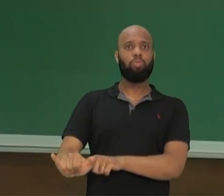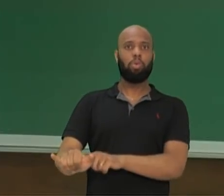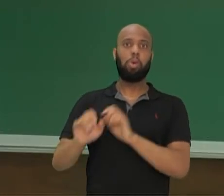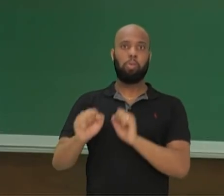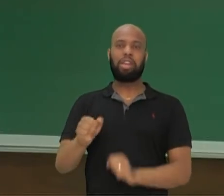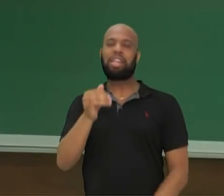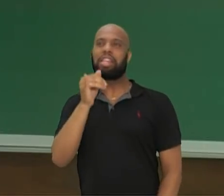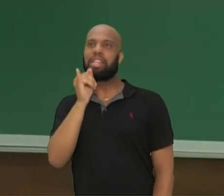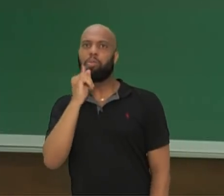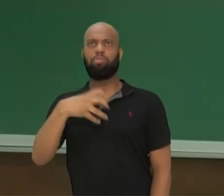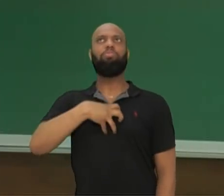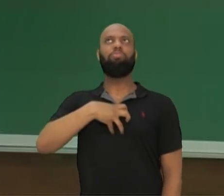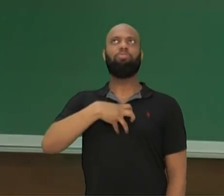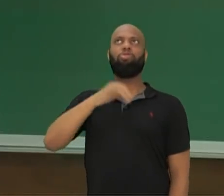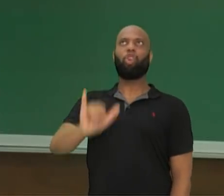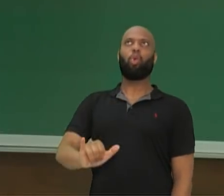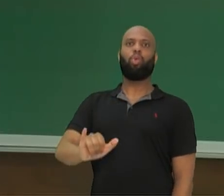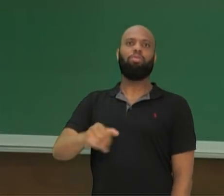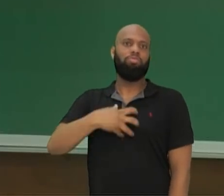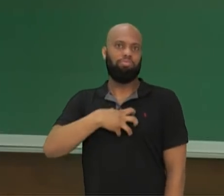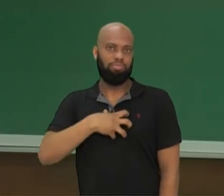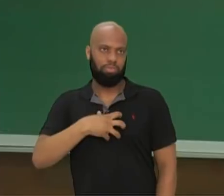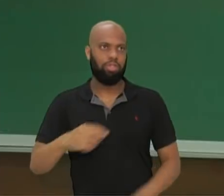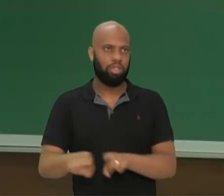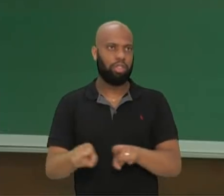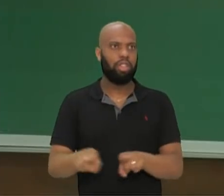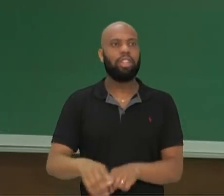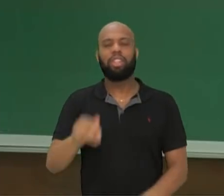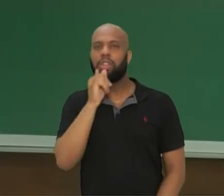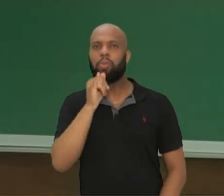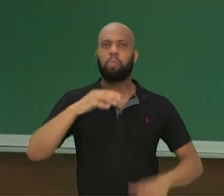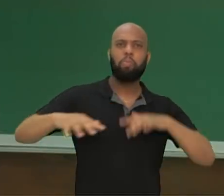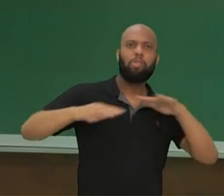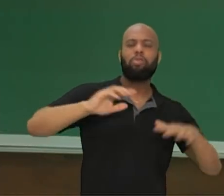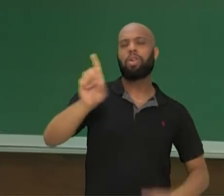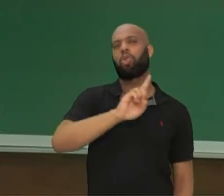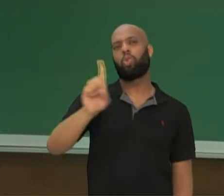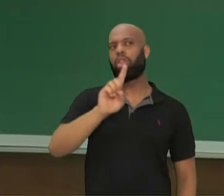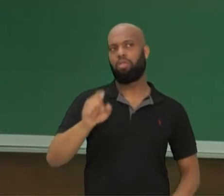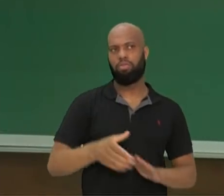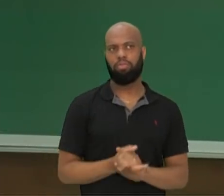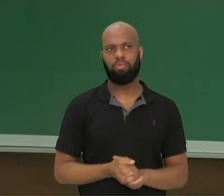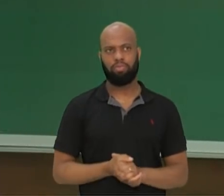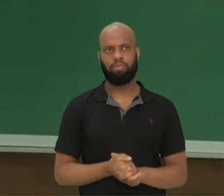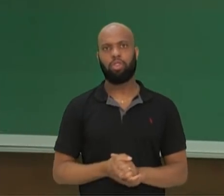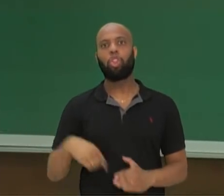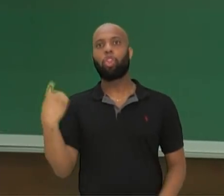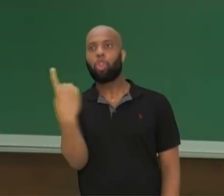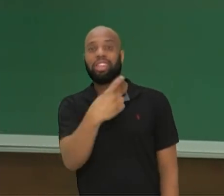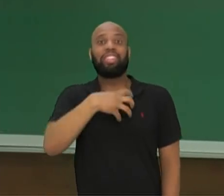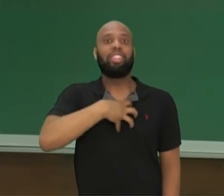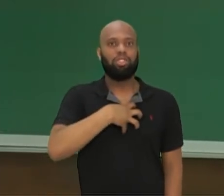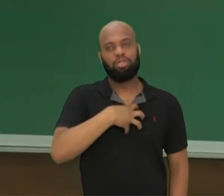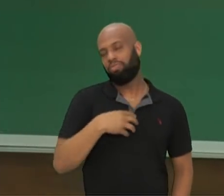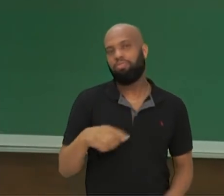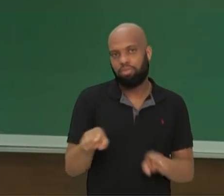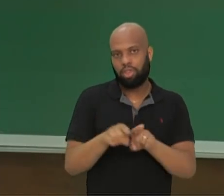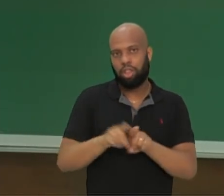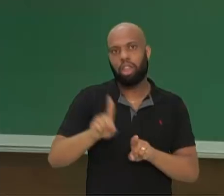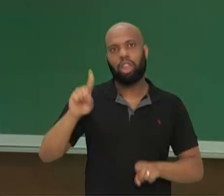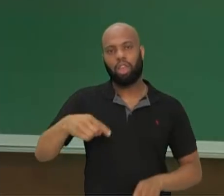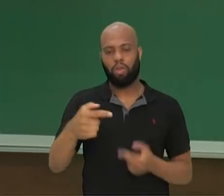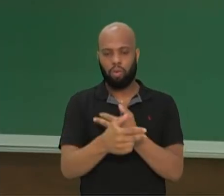ficou, eu não trago na minha ideia, na minha cabecinha, uma ideia de estar ali em movimento, tá? É uma coisa